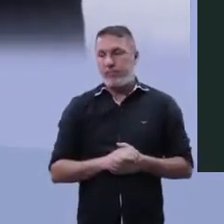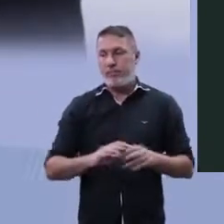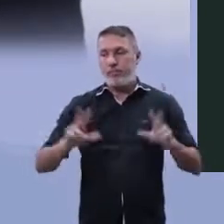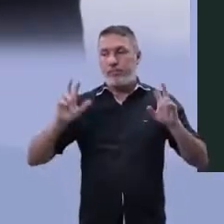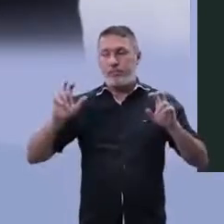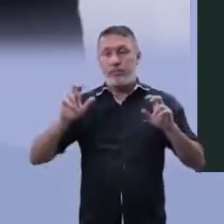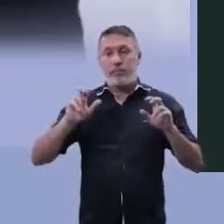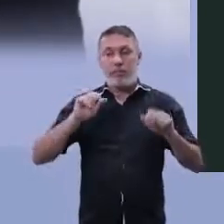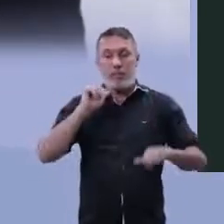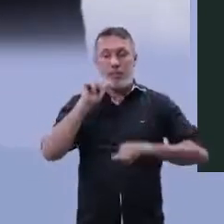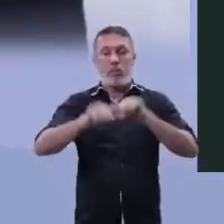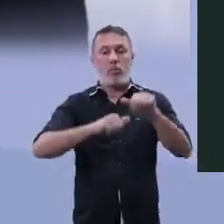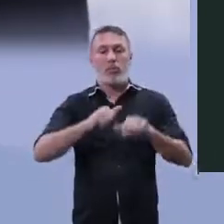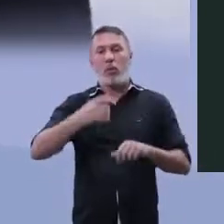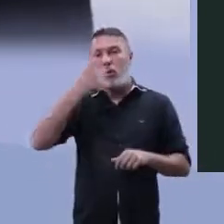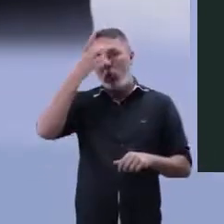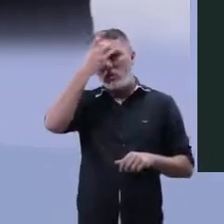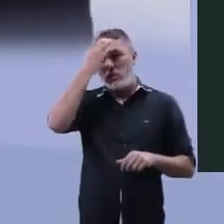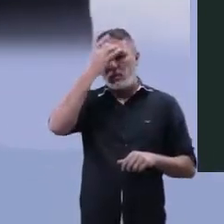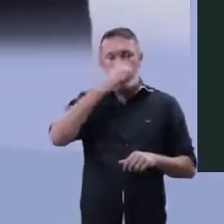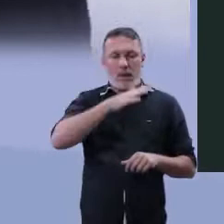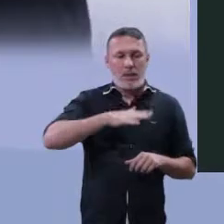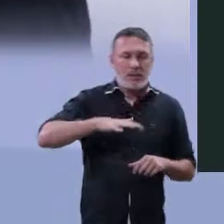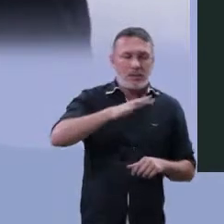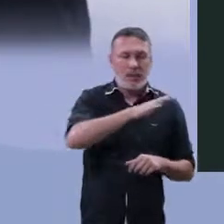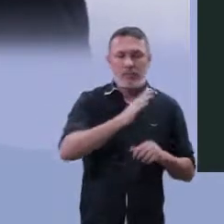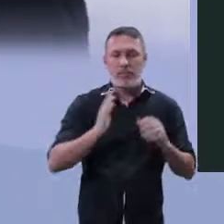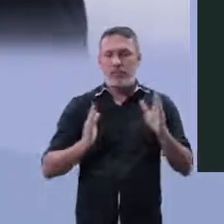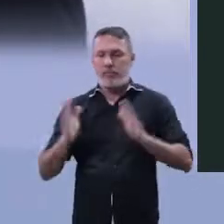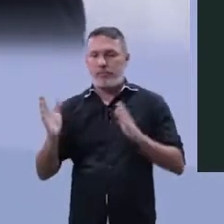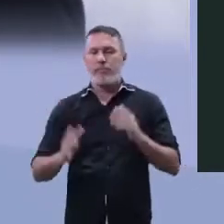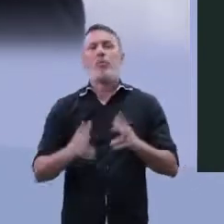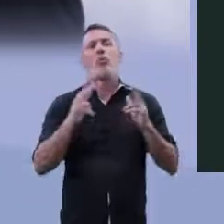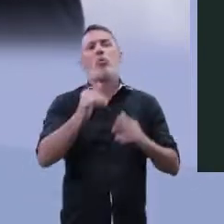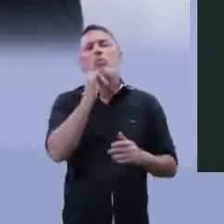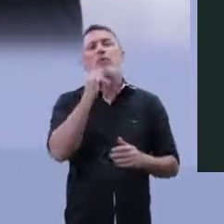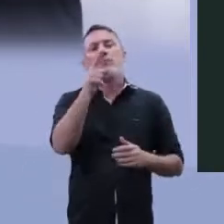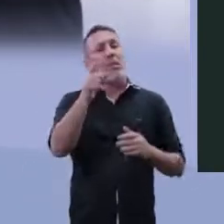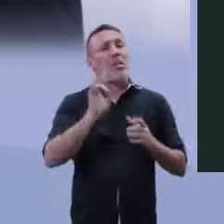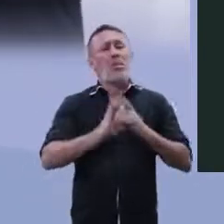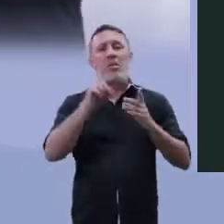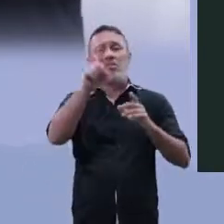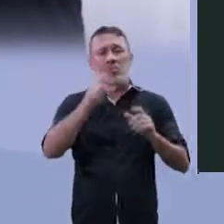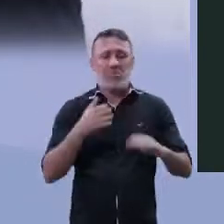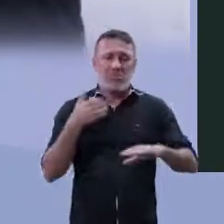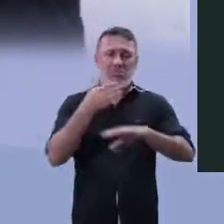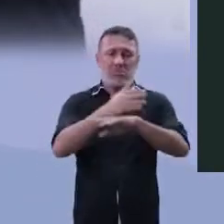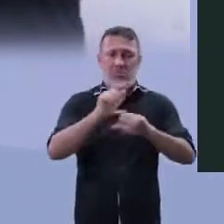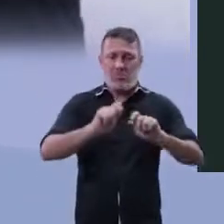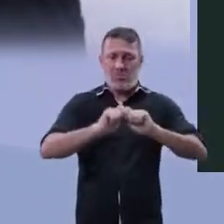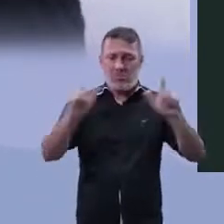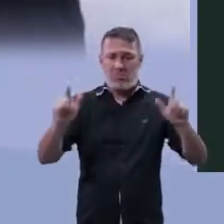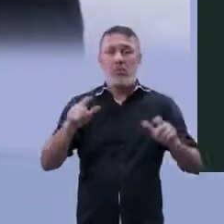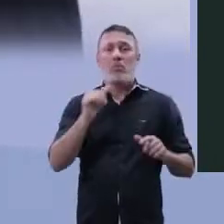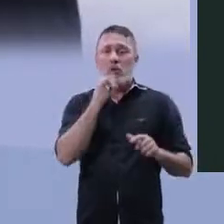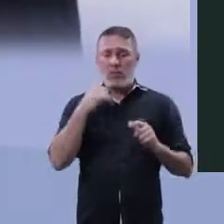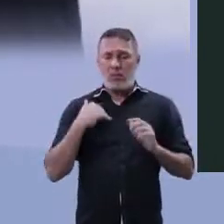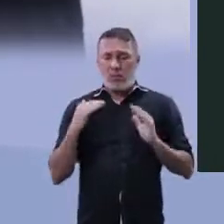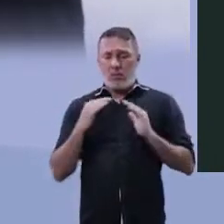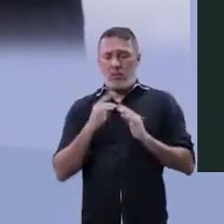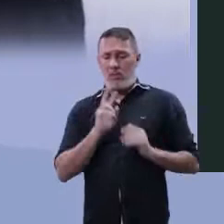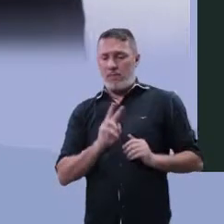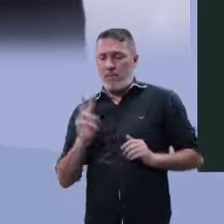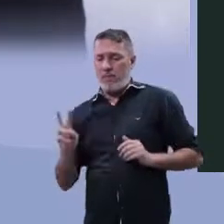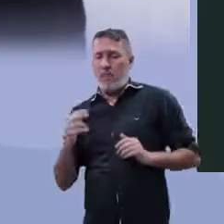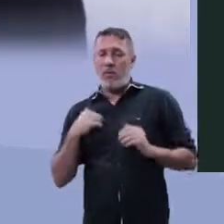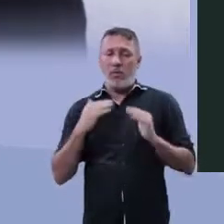certo? Mudanças na concepção de espaço-tempo é muito interessante, porque você pode acessar um site chinês, um site japonês,